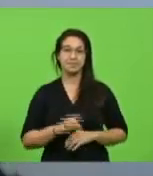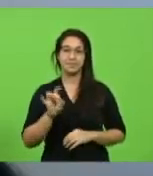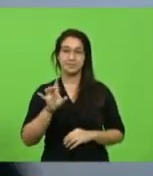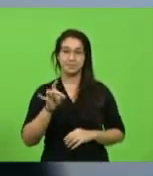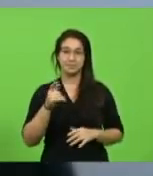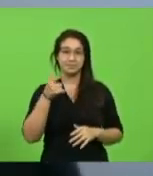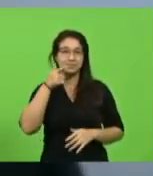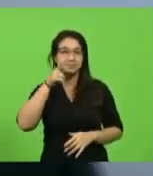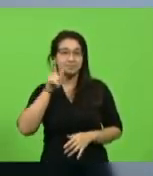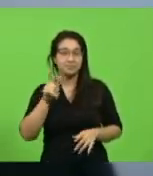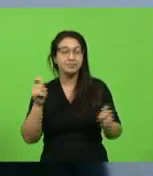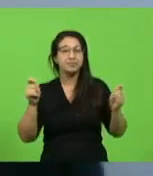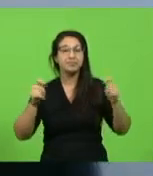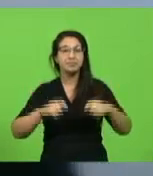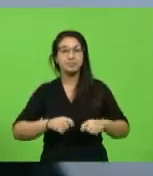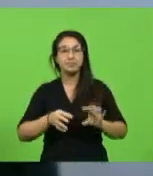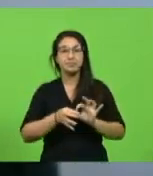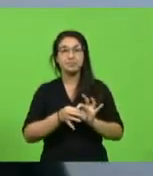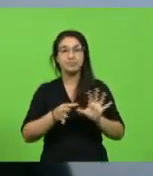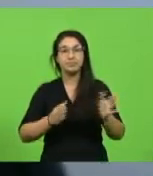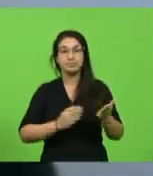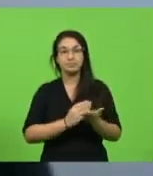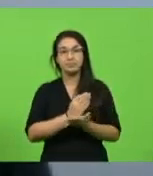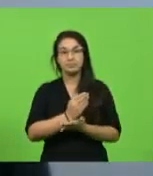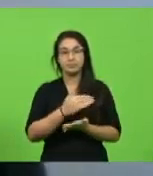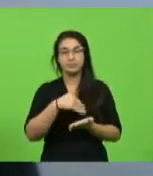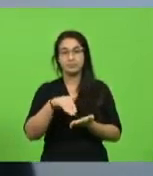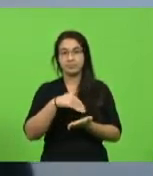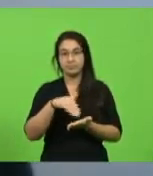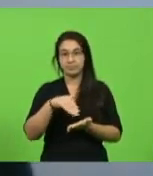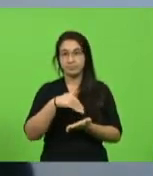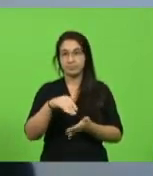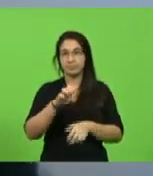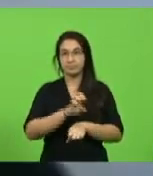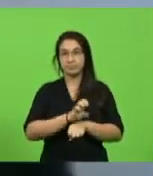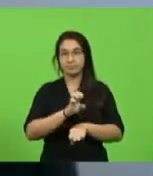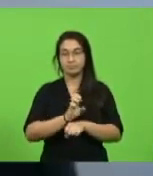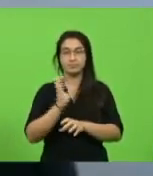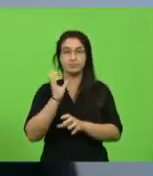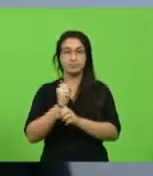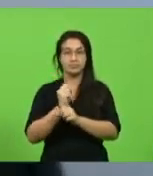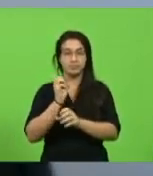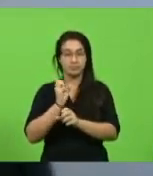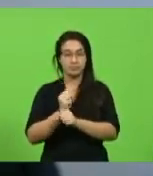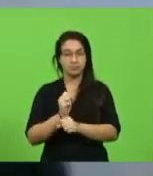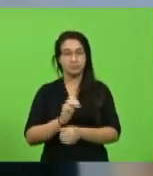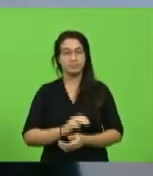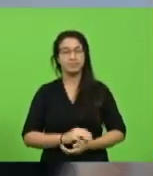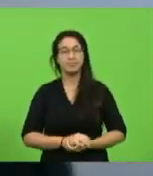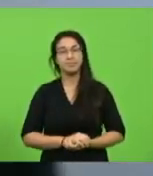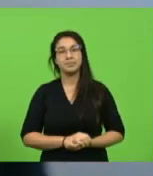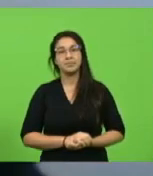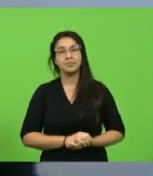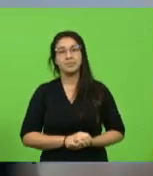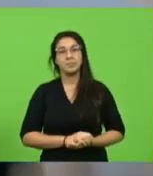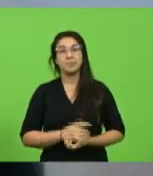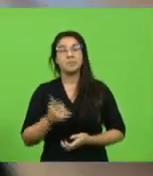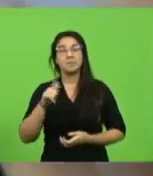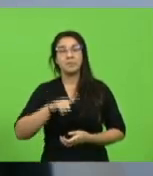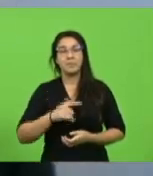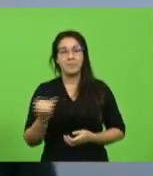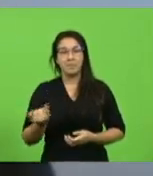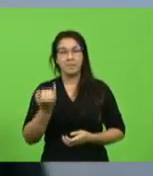possível mediante a autorização do secretário de Estado da Fazenda. Por fim, e ainda muito importante,